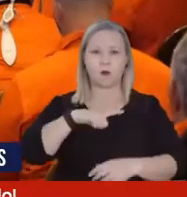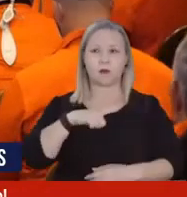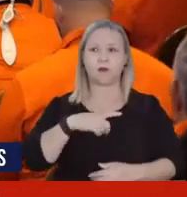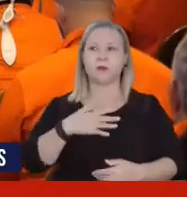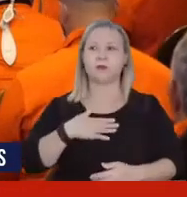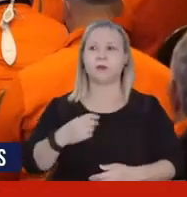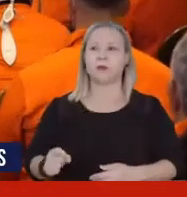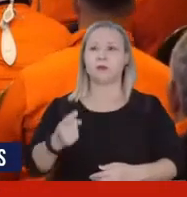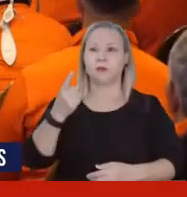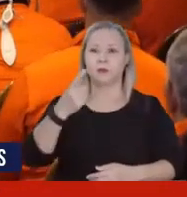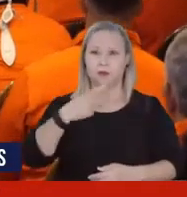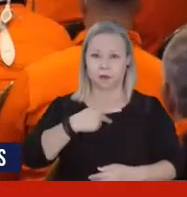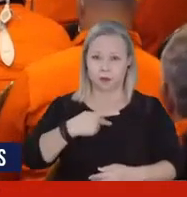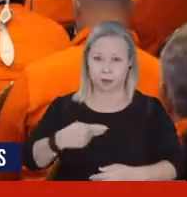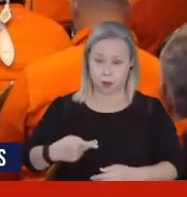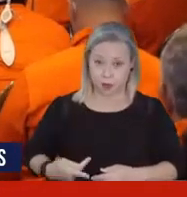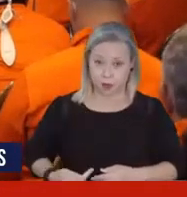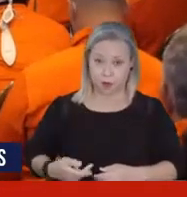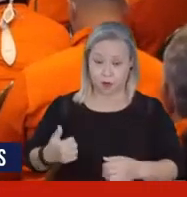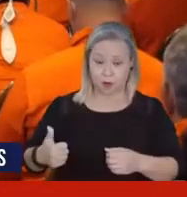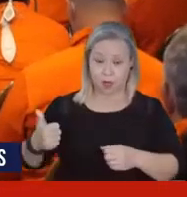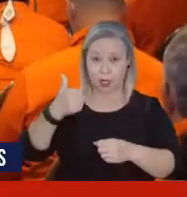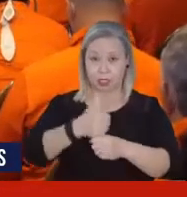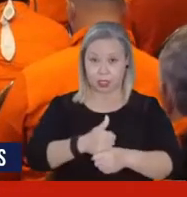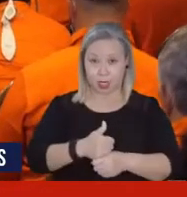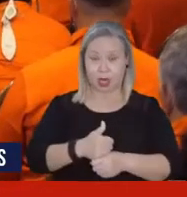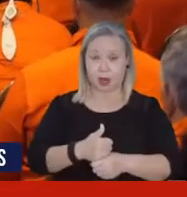Estrela, e o meu atual, Lindbergh.